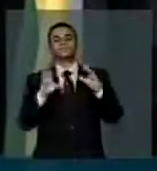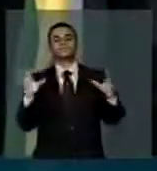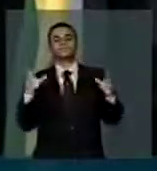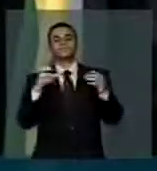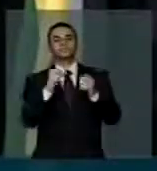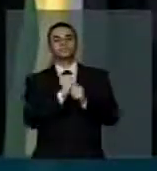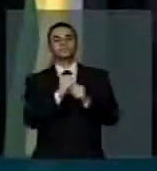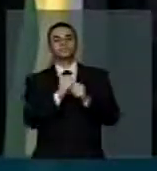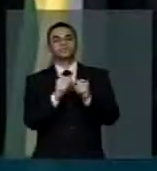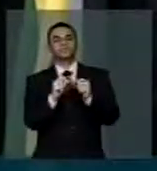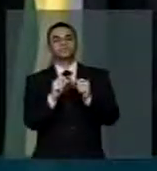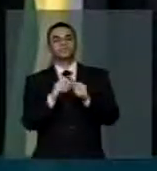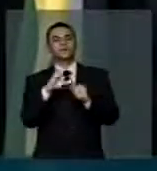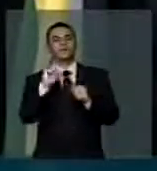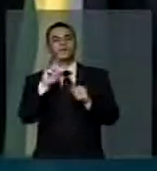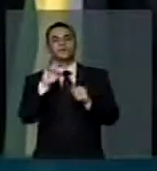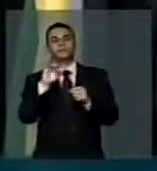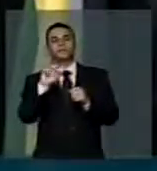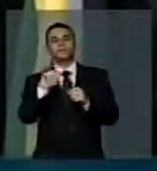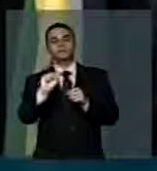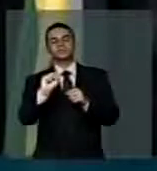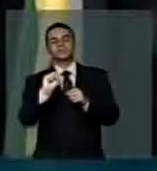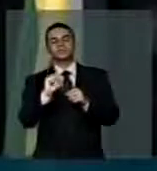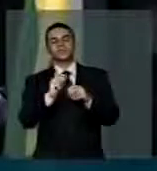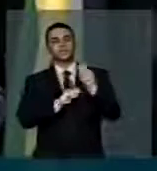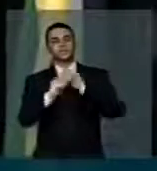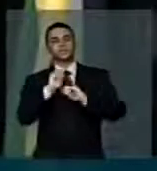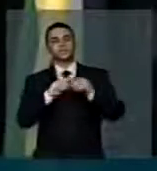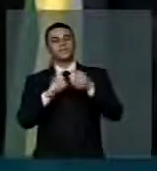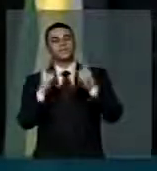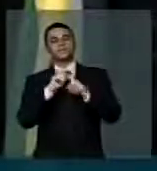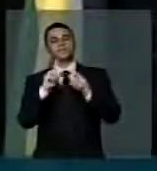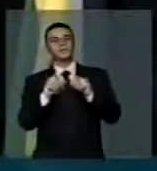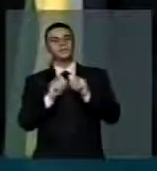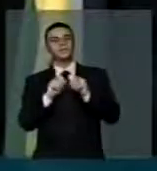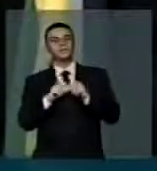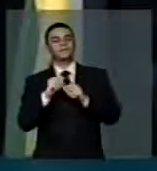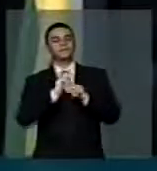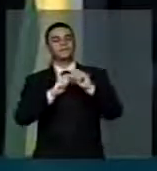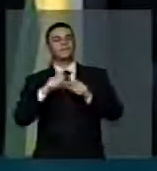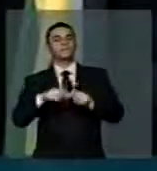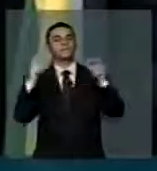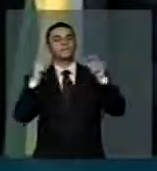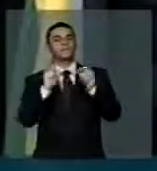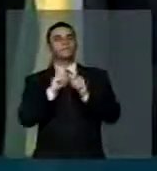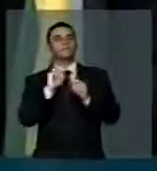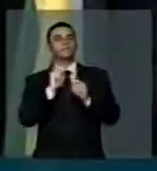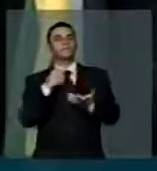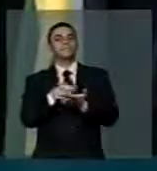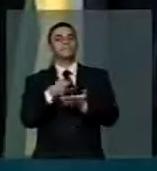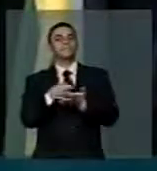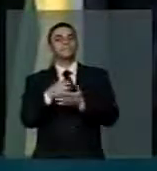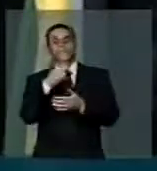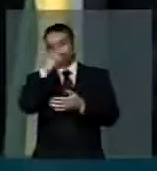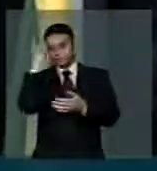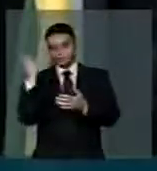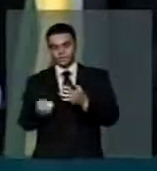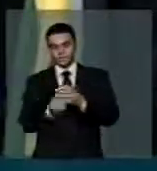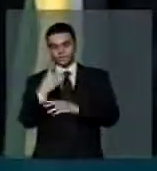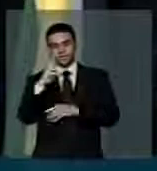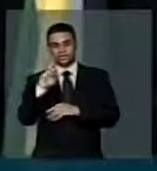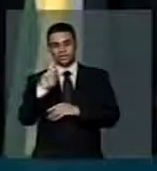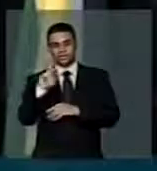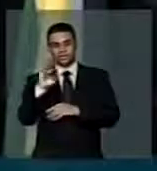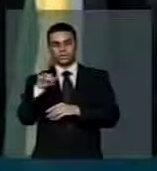formando verdadeiros cartéis na economia, e aí, ao invés de alavancar a economia brasileira, penaliza os produtores rurais.